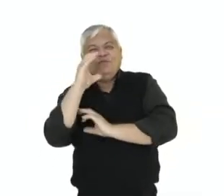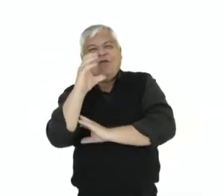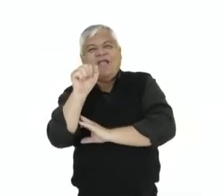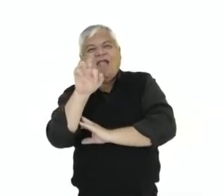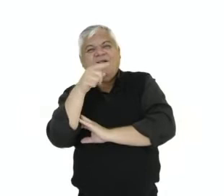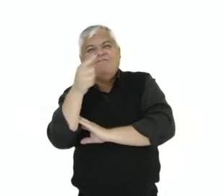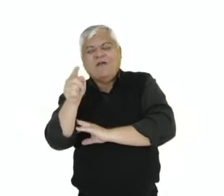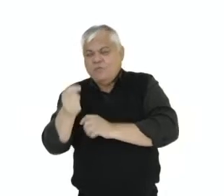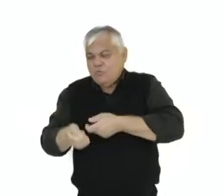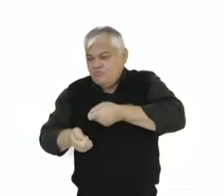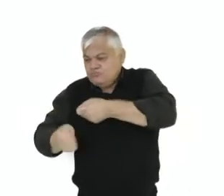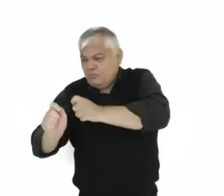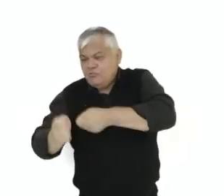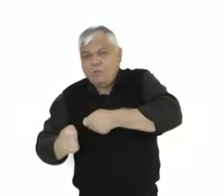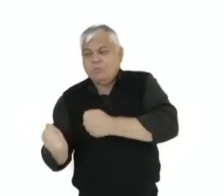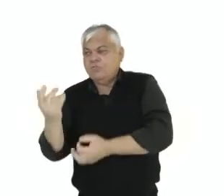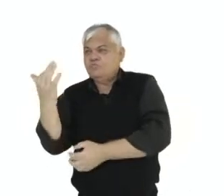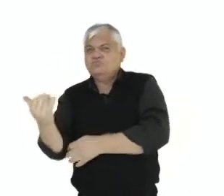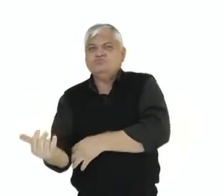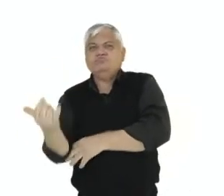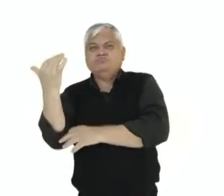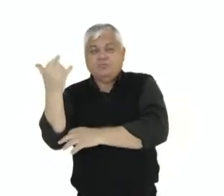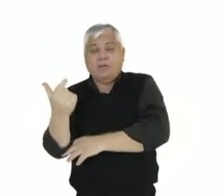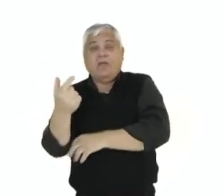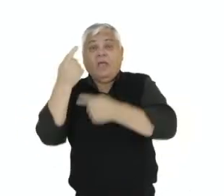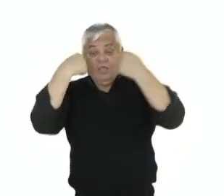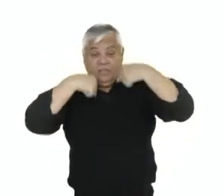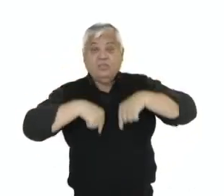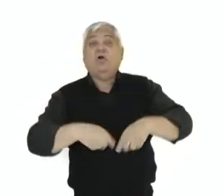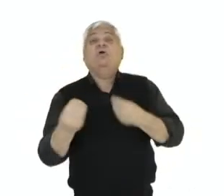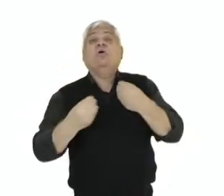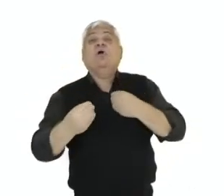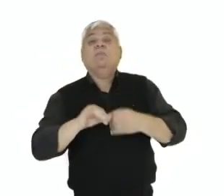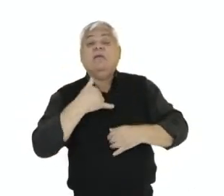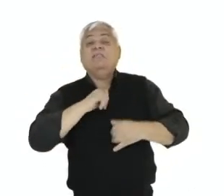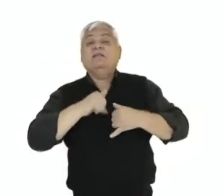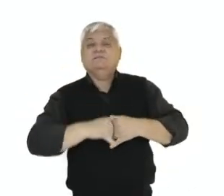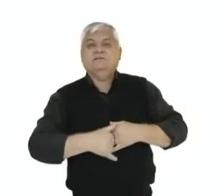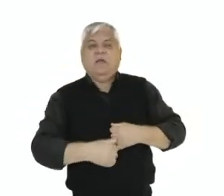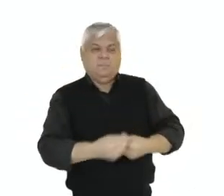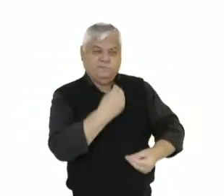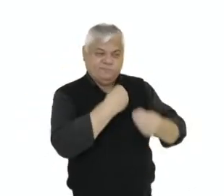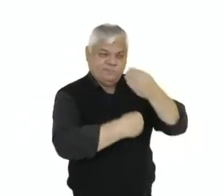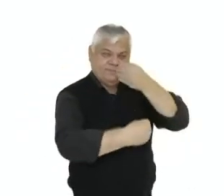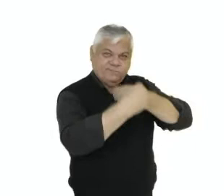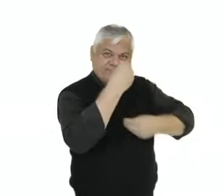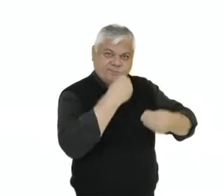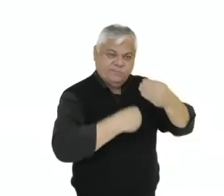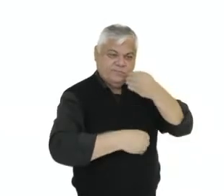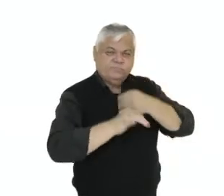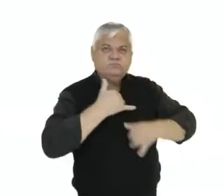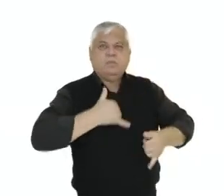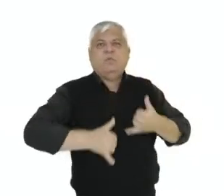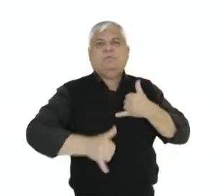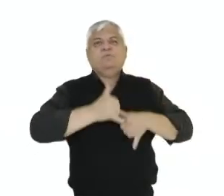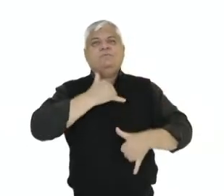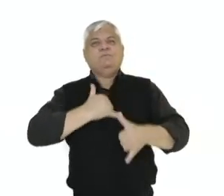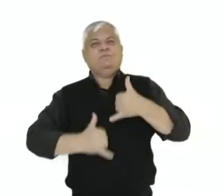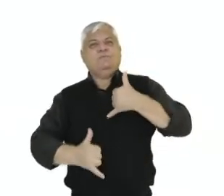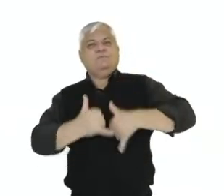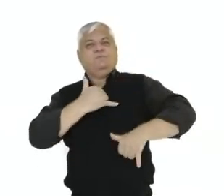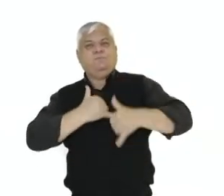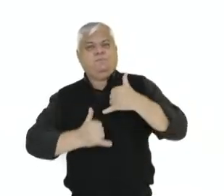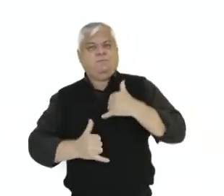armazenada nos alimentos. Tanto na máquina térmica como no corpo, parte da energia absorvida é utilizada